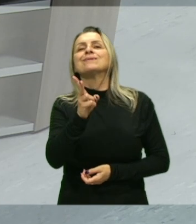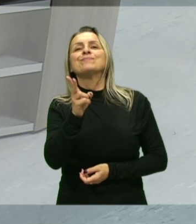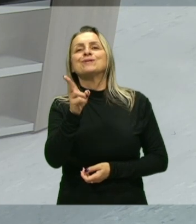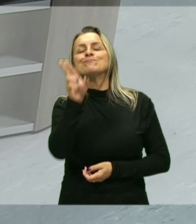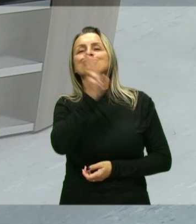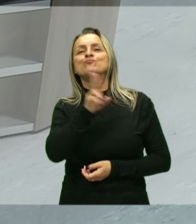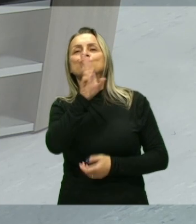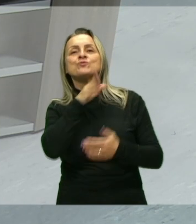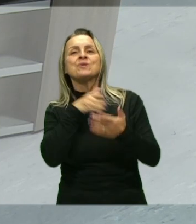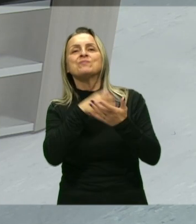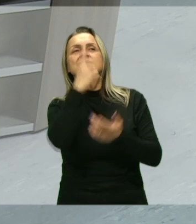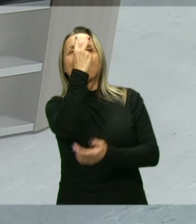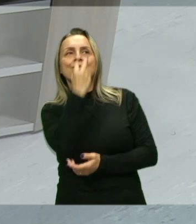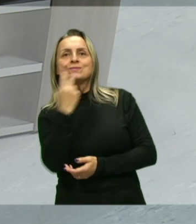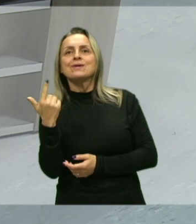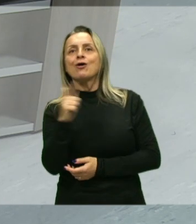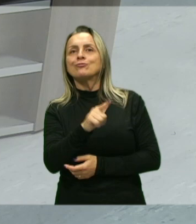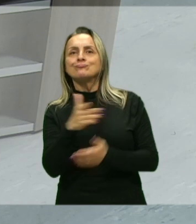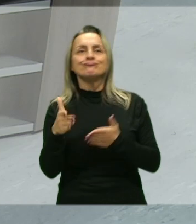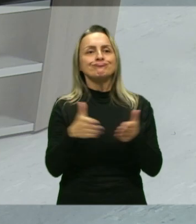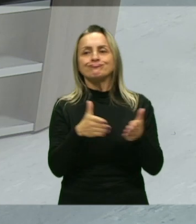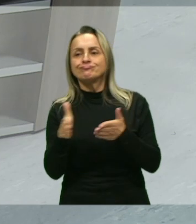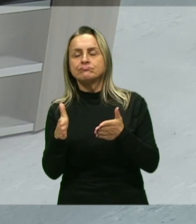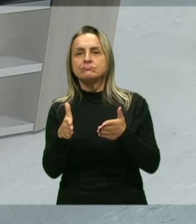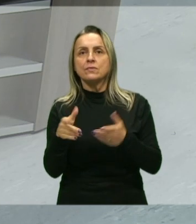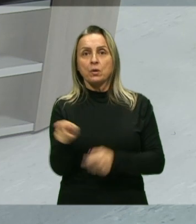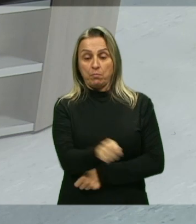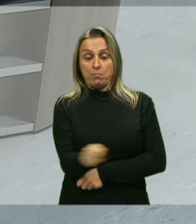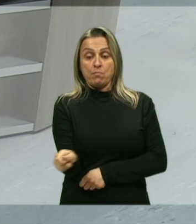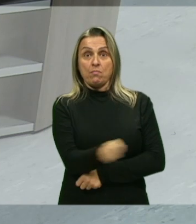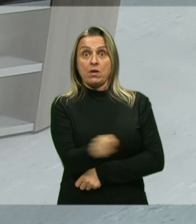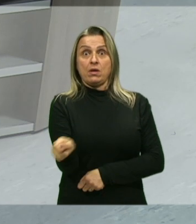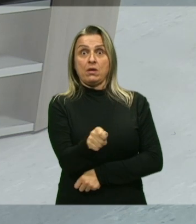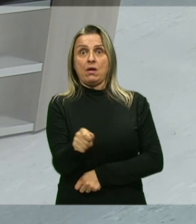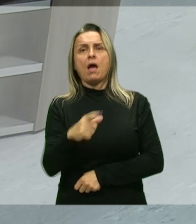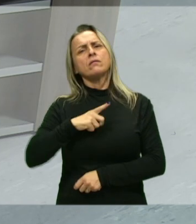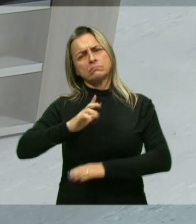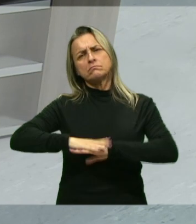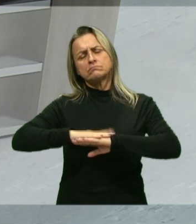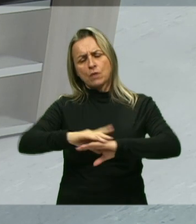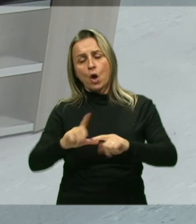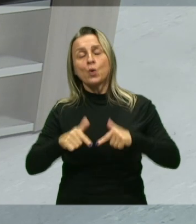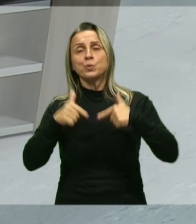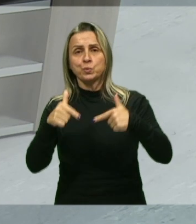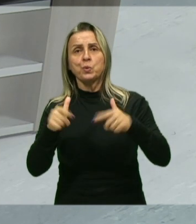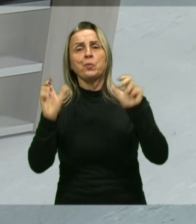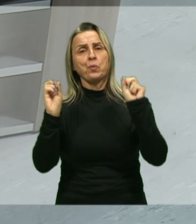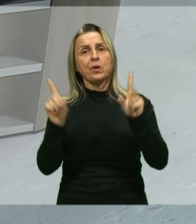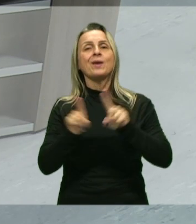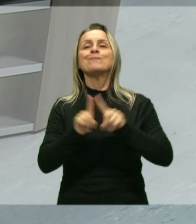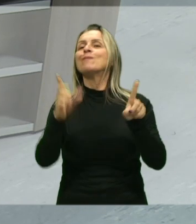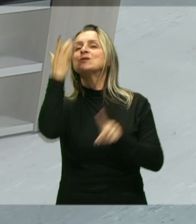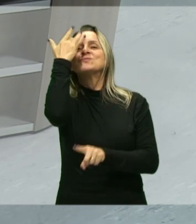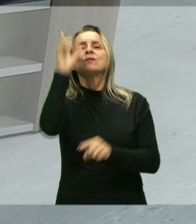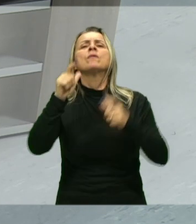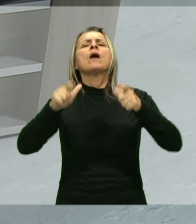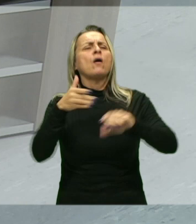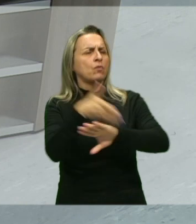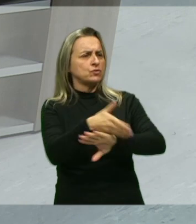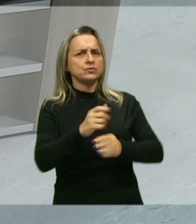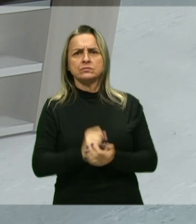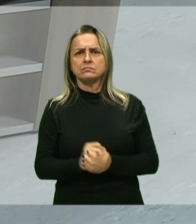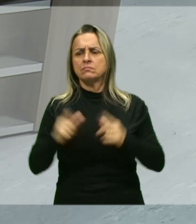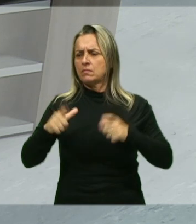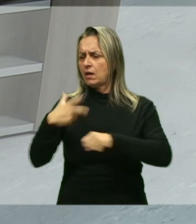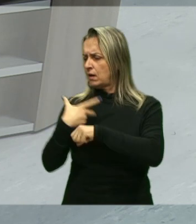com a bengala, eu tinha uma autonomia, porém, eu não sabia aonde que eu tinha que entrar, aonde que eu tinha que sair.